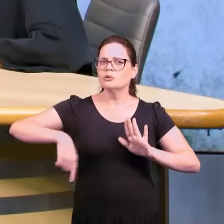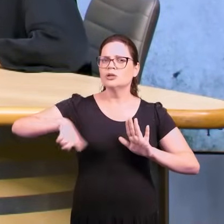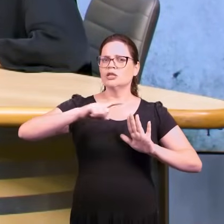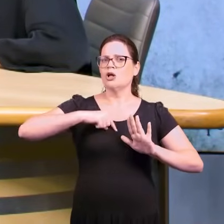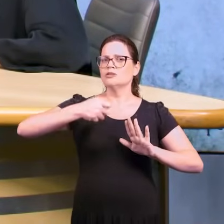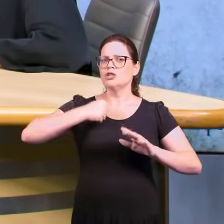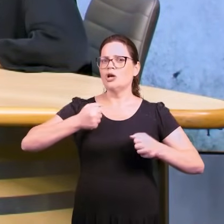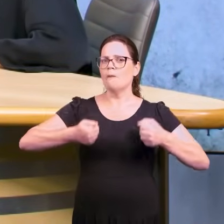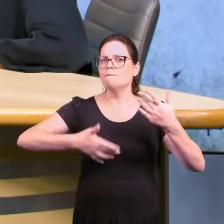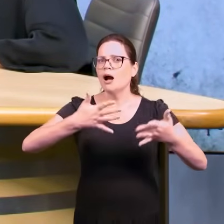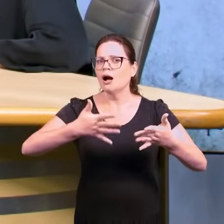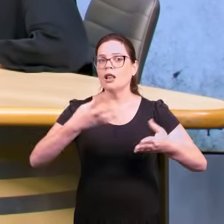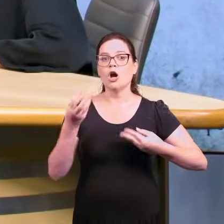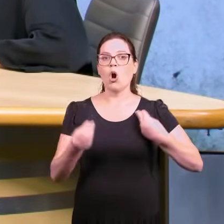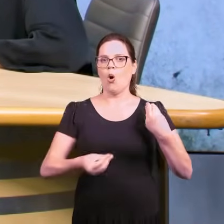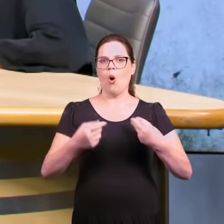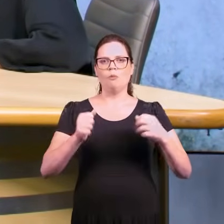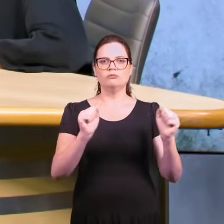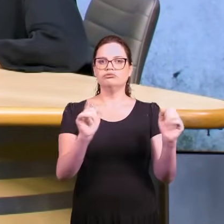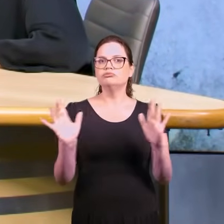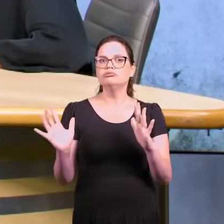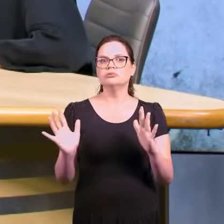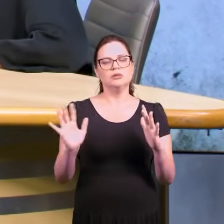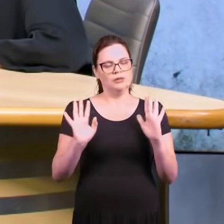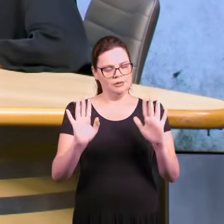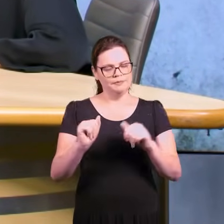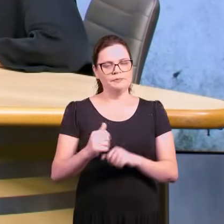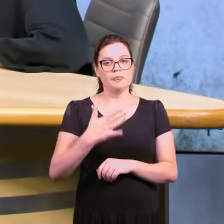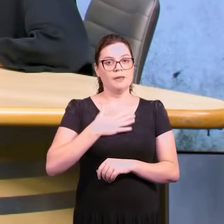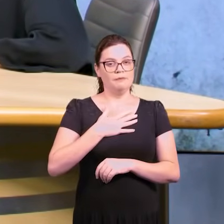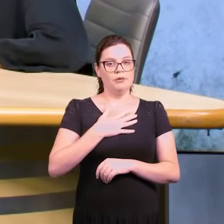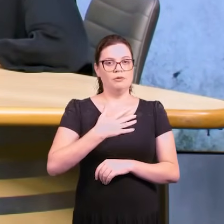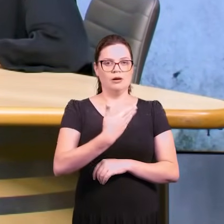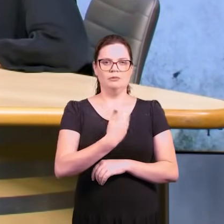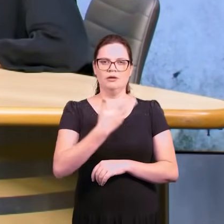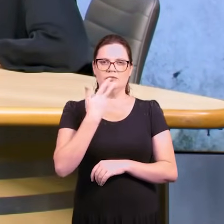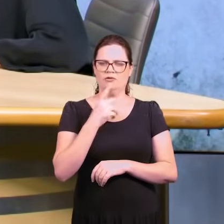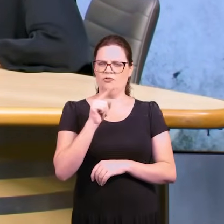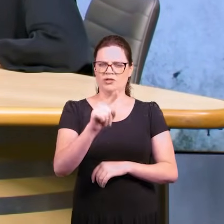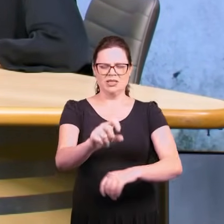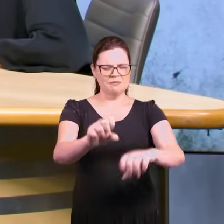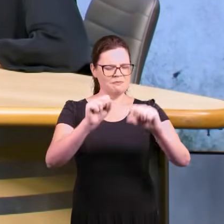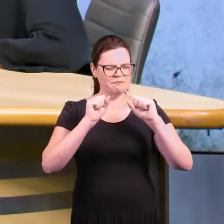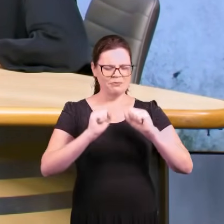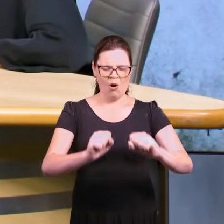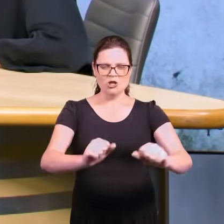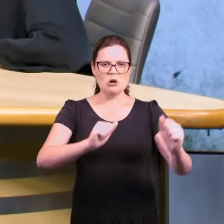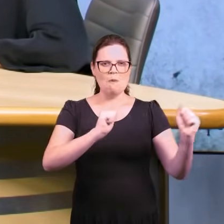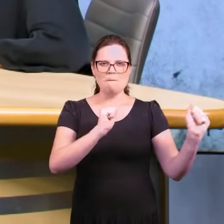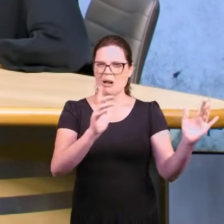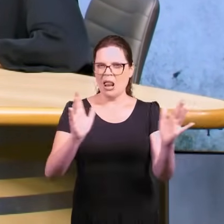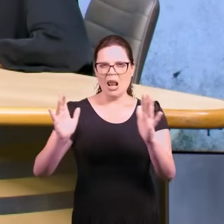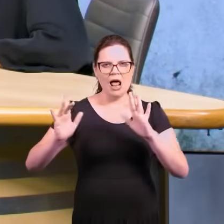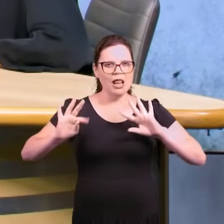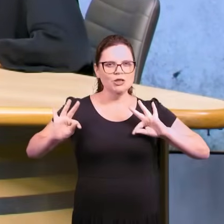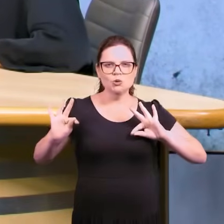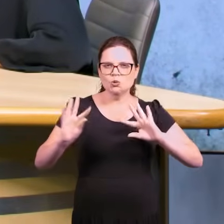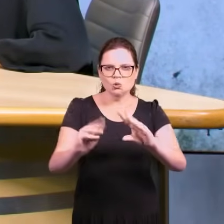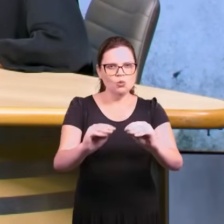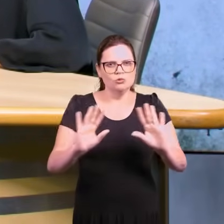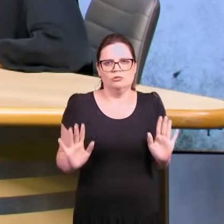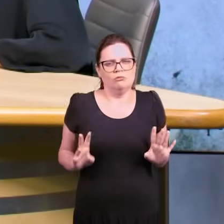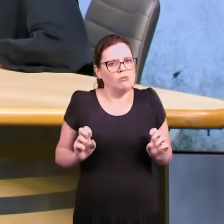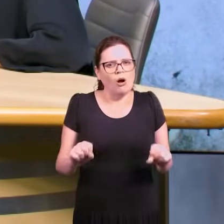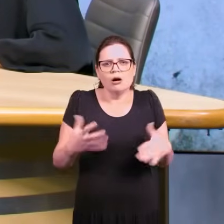fala. Eu tinha um amigo que falava comigo, olha, você pode falar tudo o que você quiser. Existe tempo